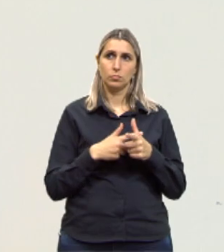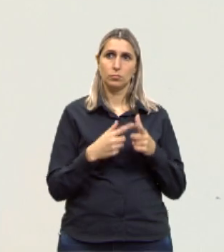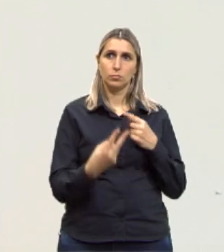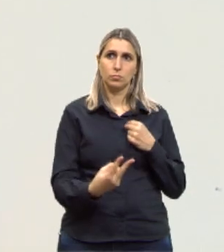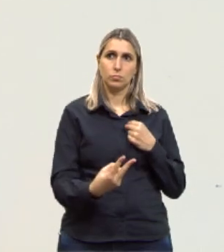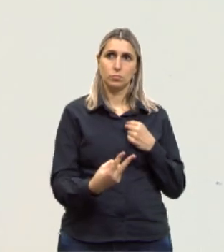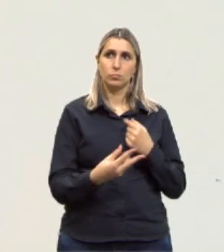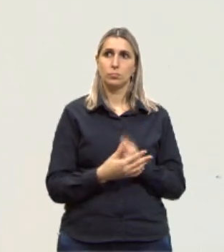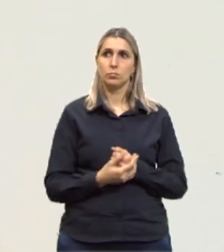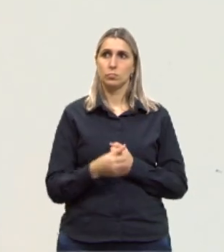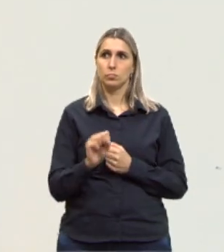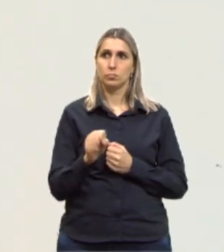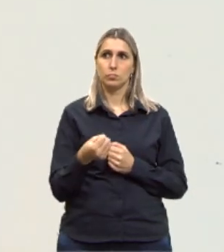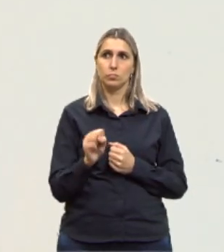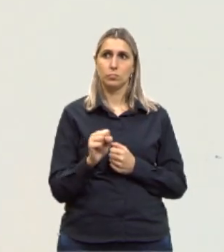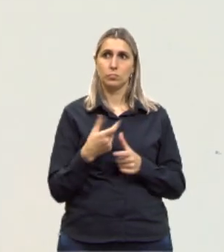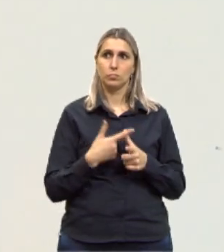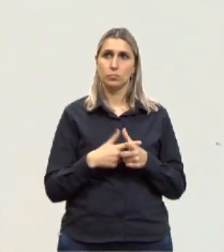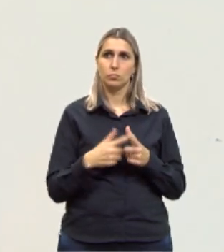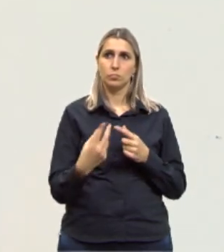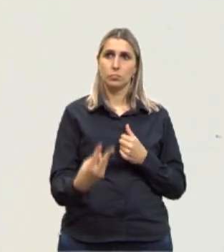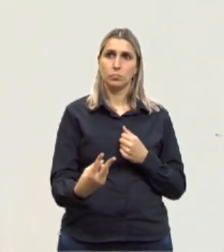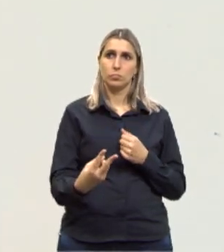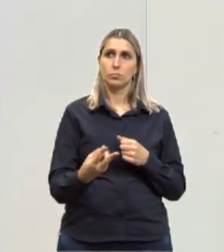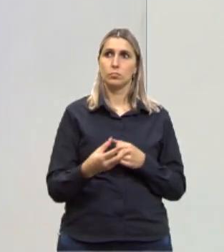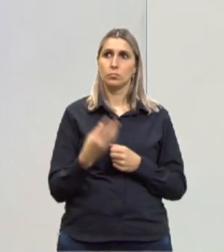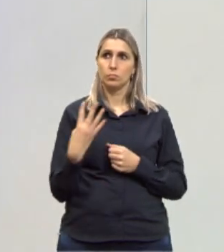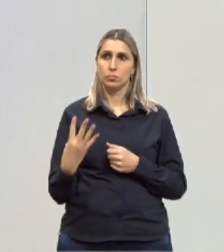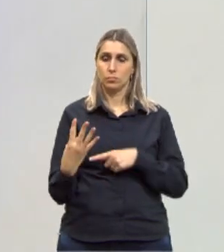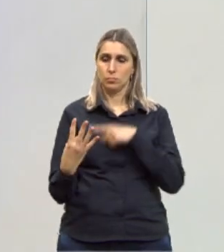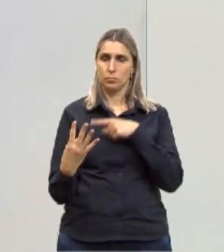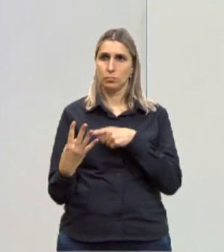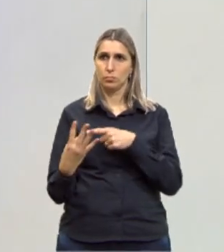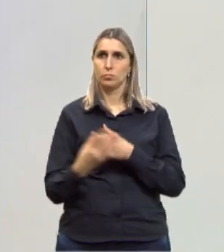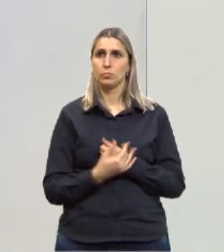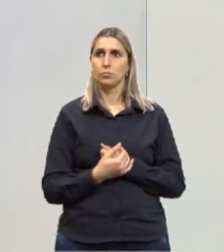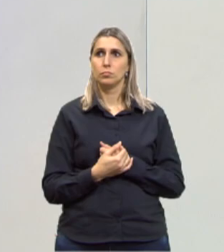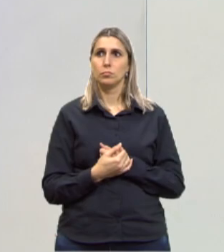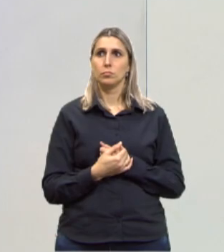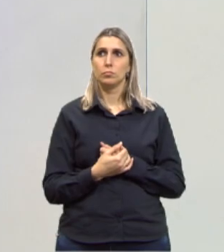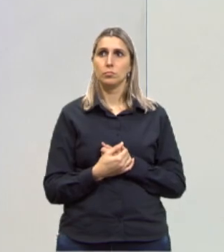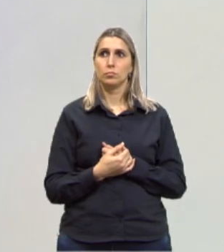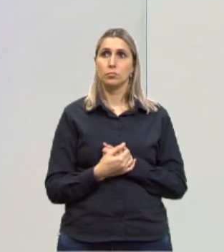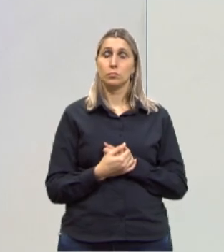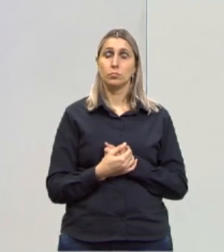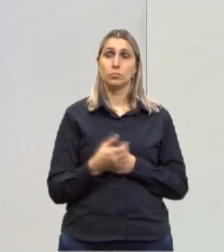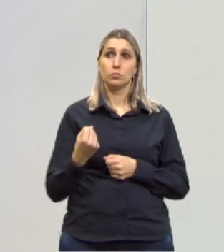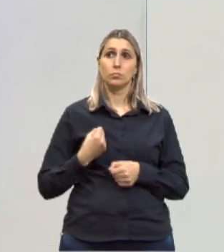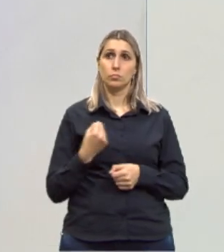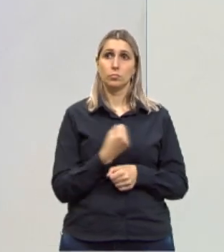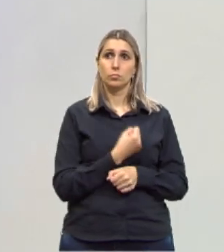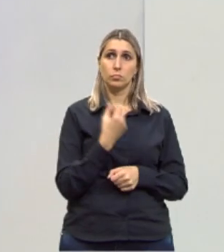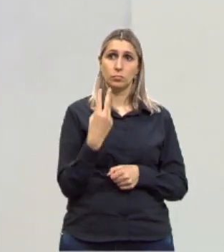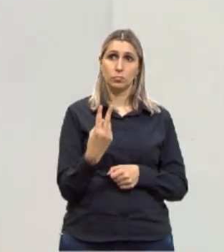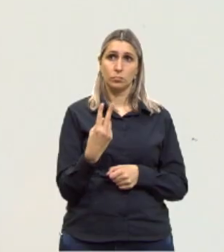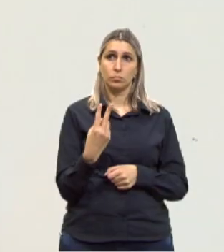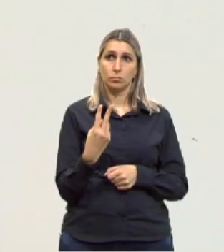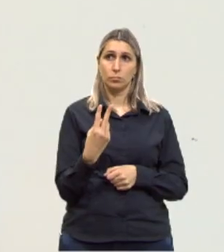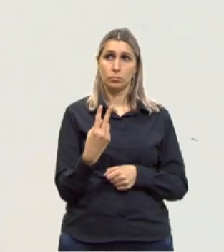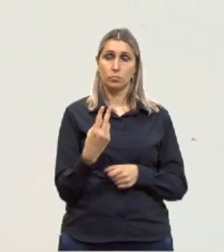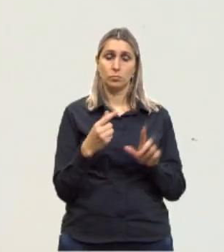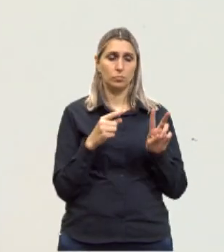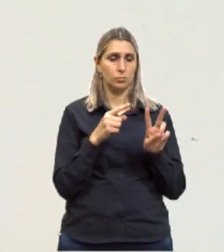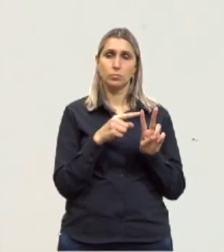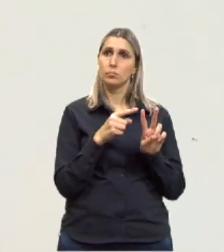2, 8 sobre 2, 4. Então, esses dois valores são os valores das raízes